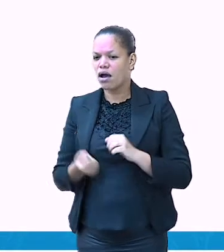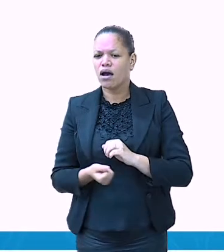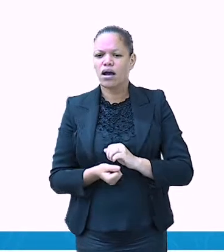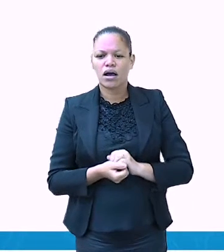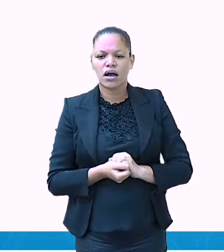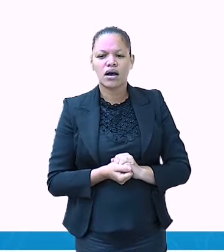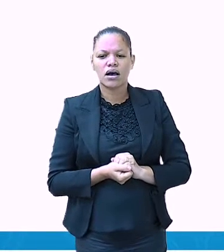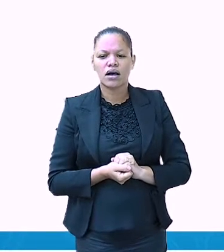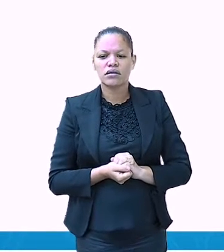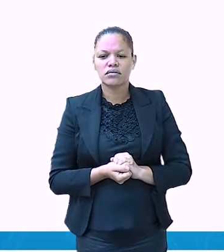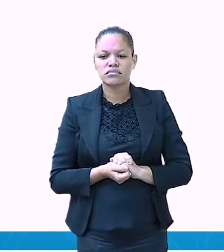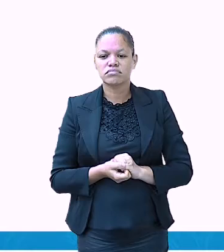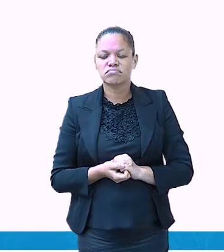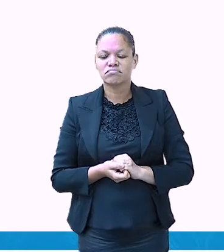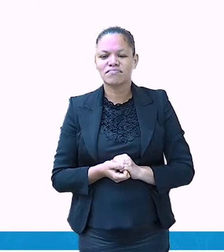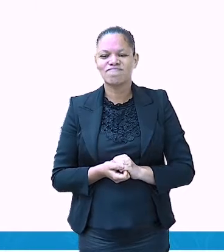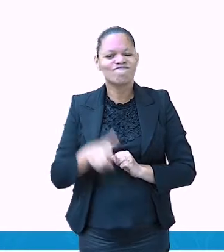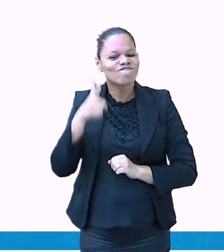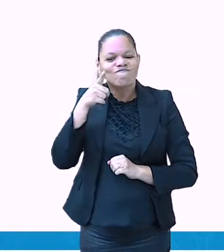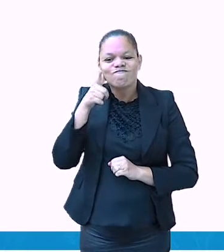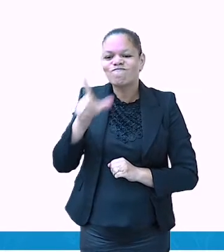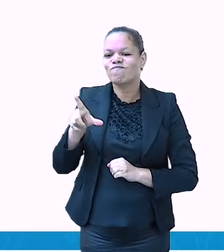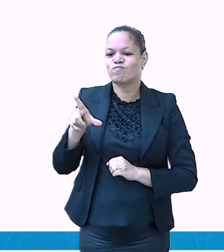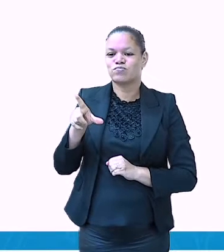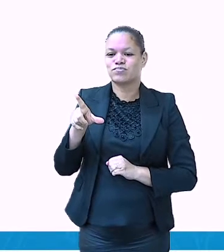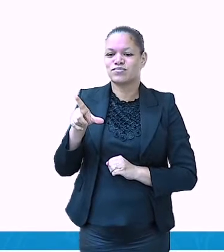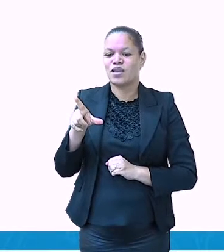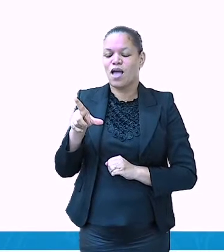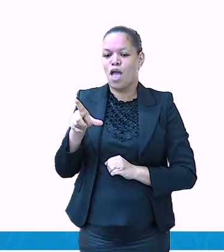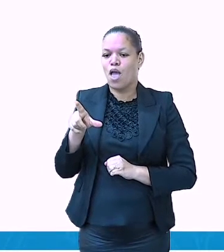do sangue do corpo sozinhos.